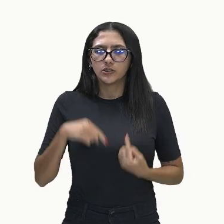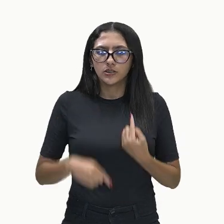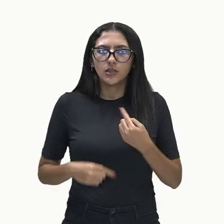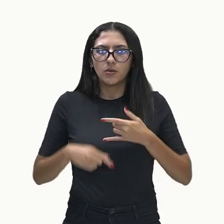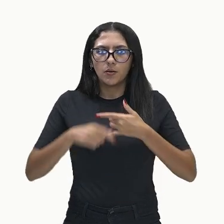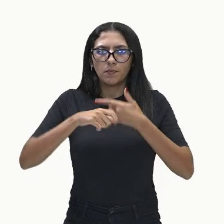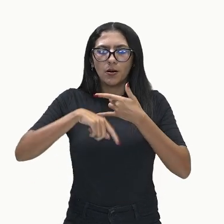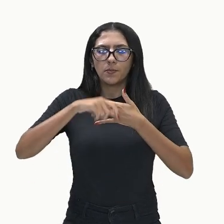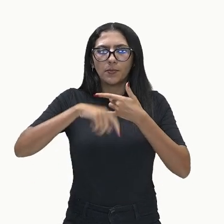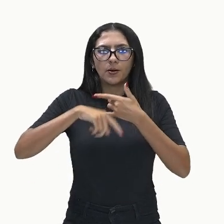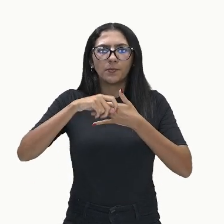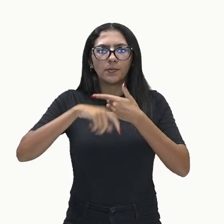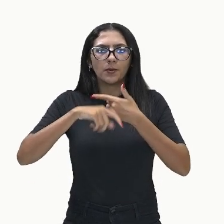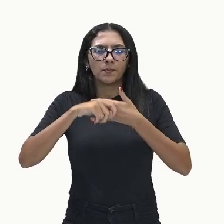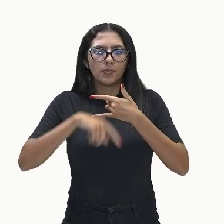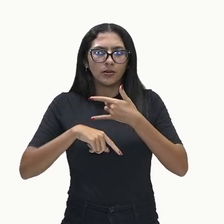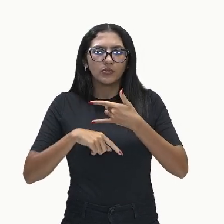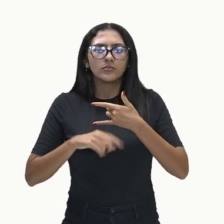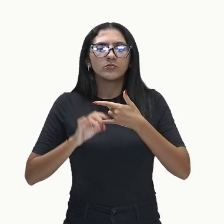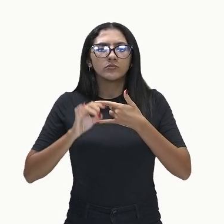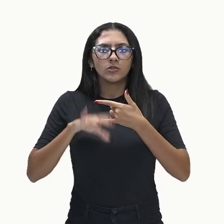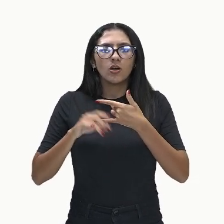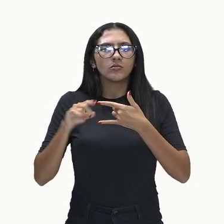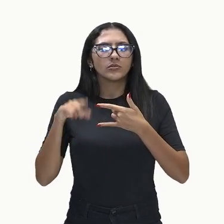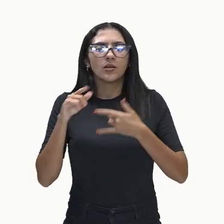né, o que não está